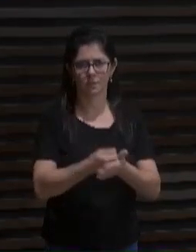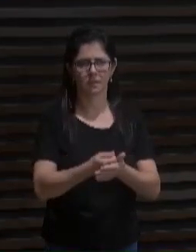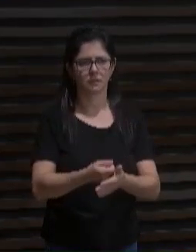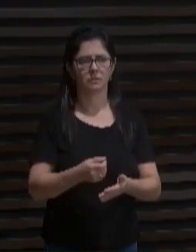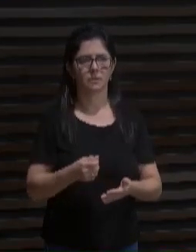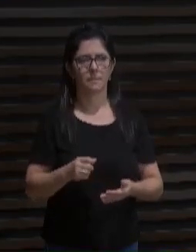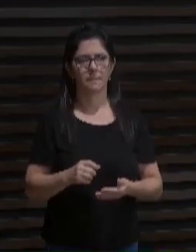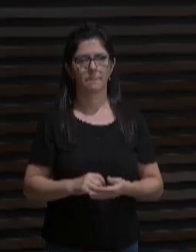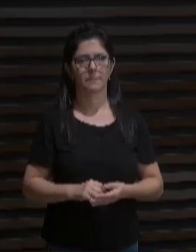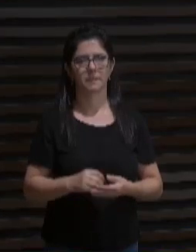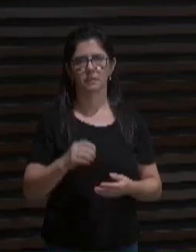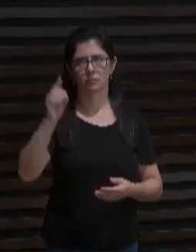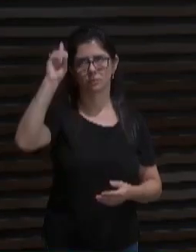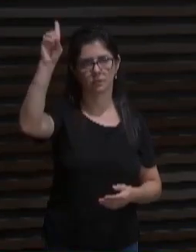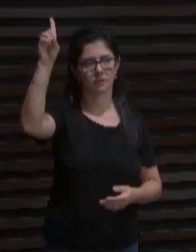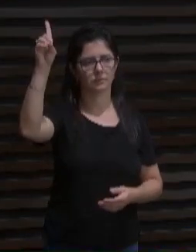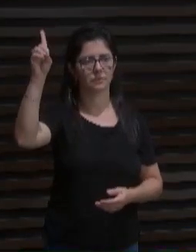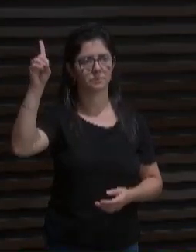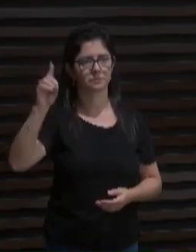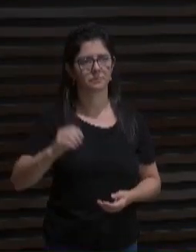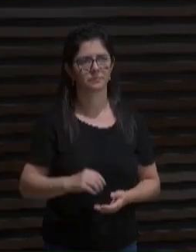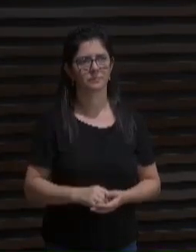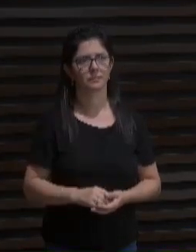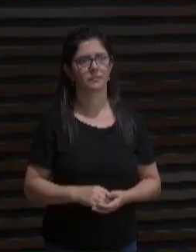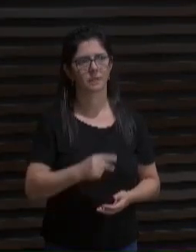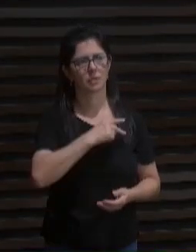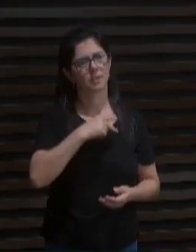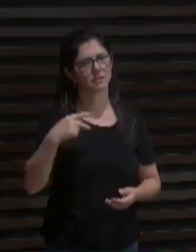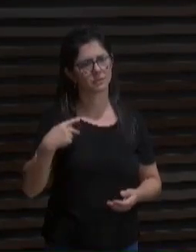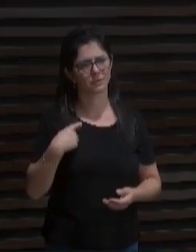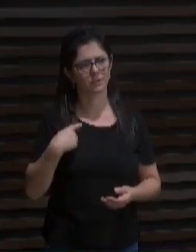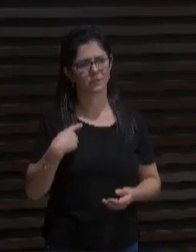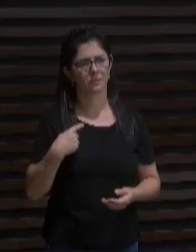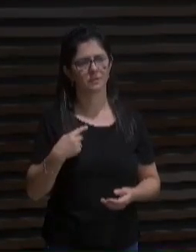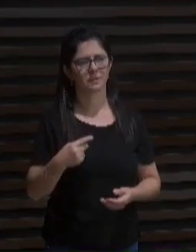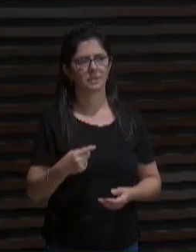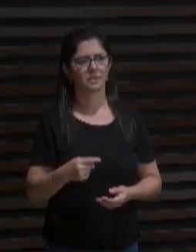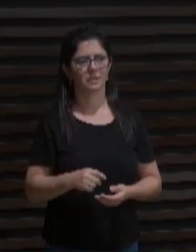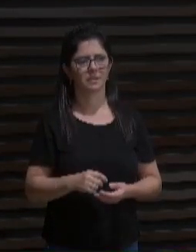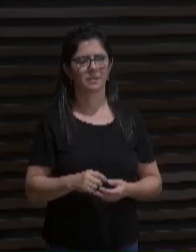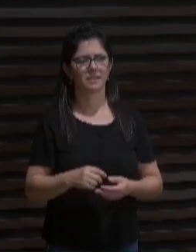feito os exercícios aqui, o pastor Glênio, aquela irmã, pastor, eu quero entregar o meu filho. Quer entregar?